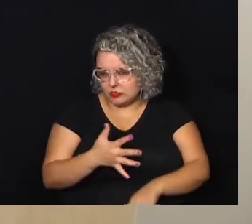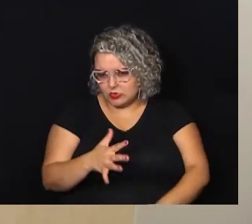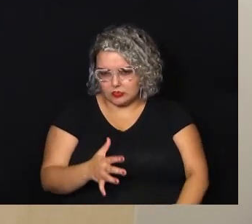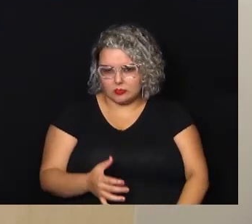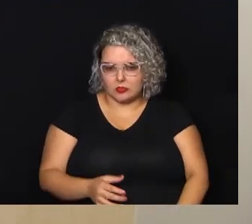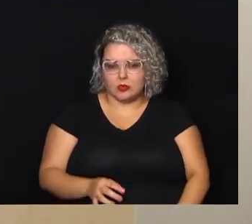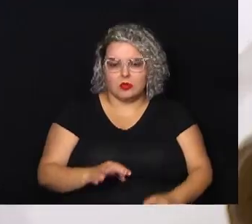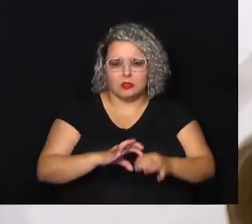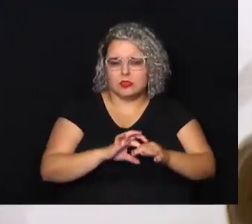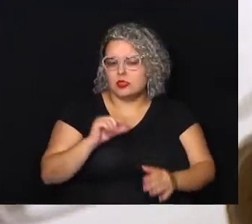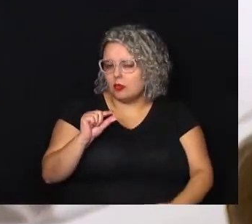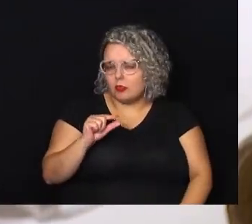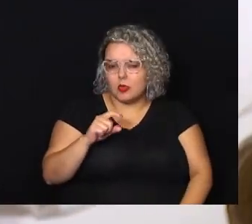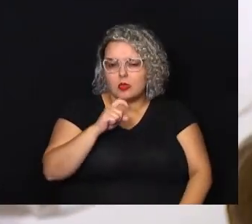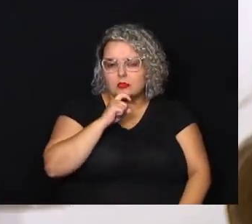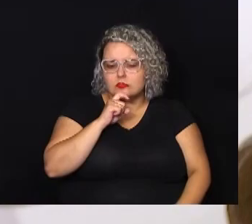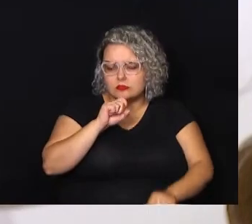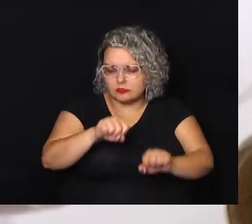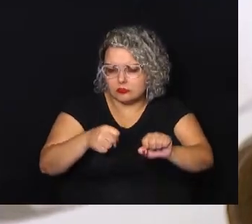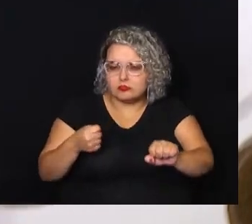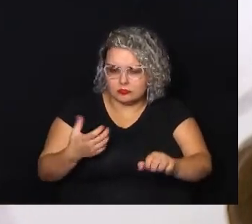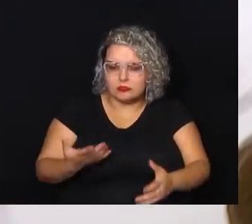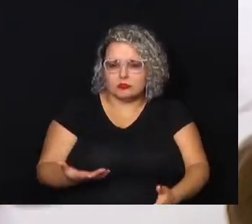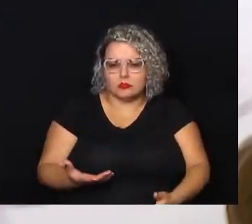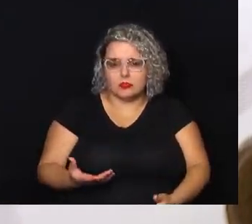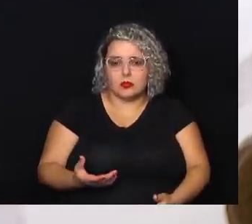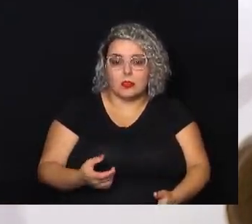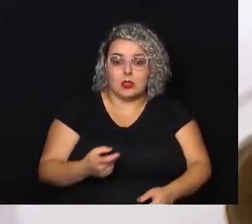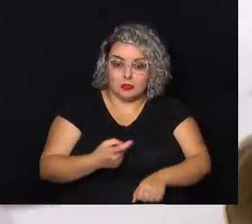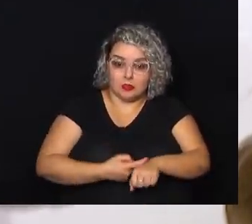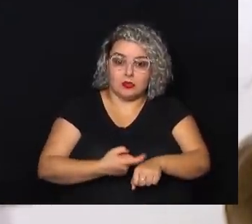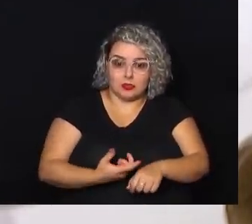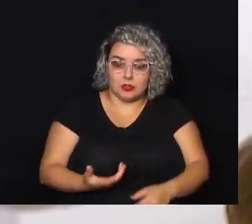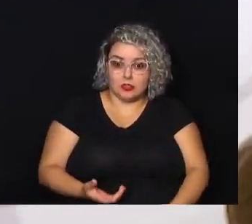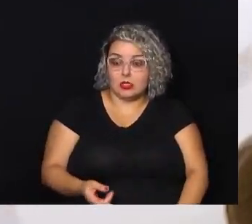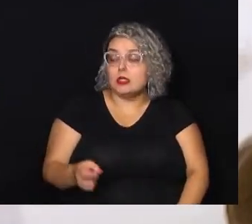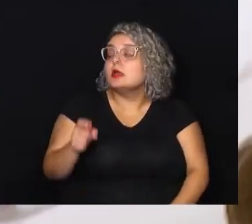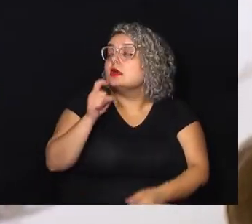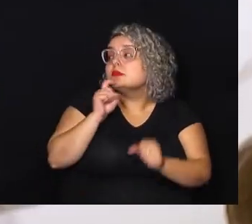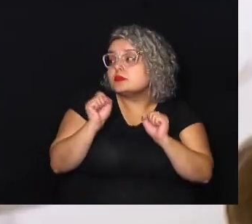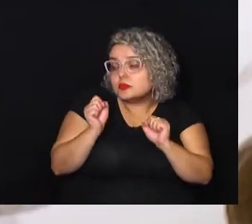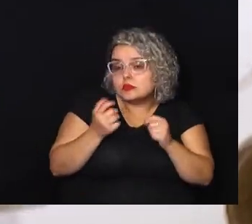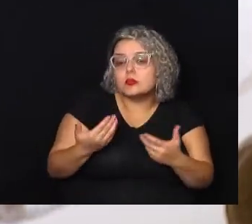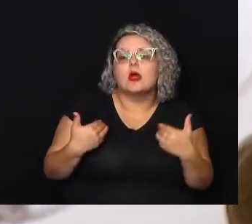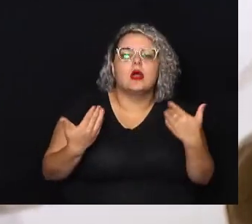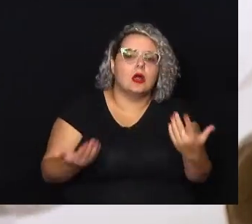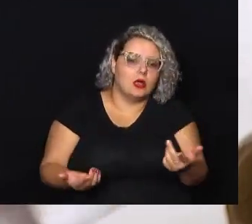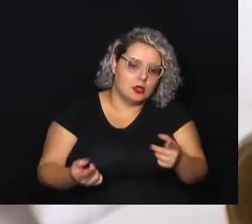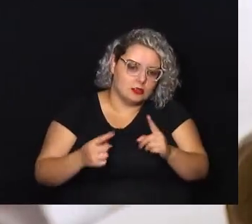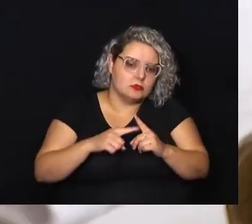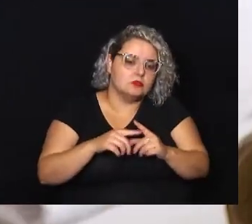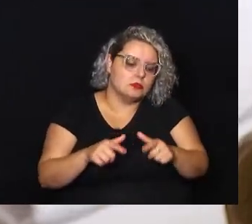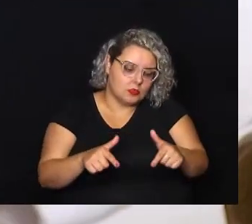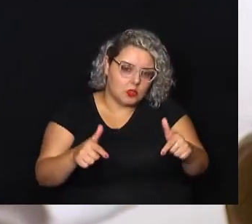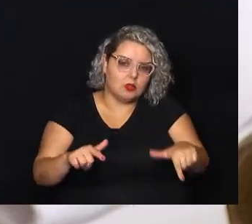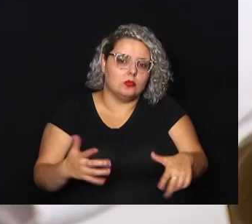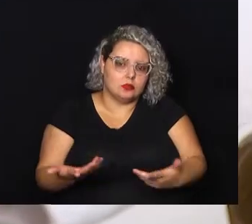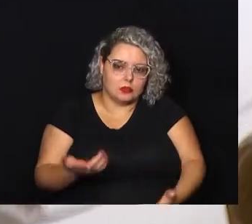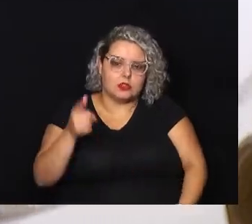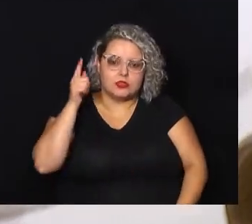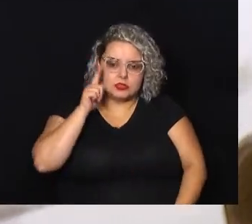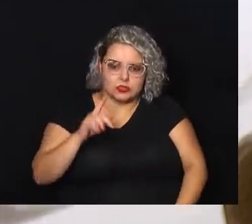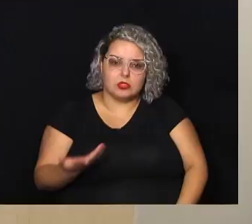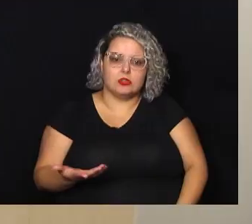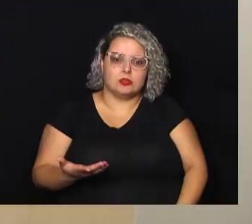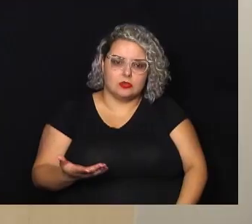20 minutos. Ou deixar só um pouquinho na geladeira também. Se deixar na geladeira, ela fica bem endurecida. E no frio? No frio, aí a temperatura ambiente